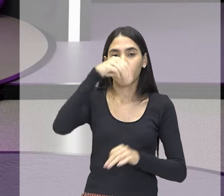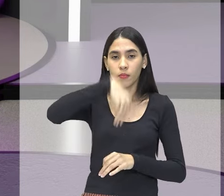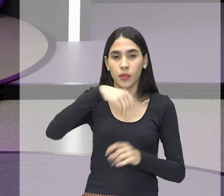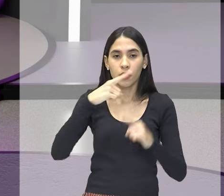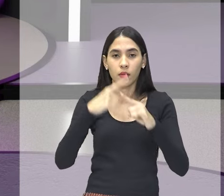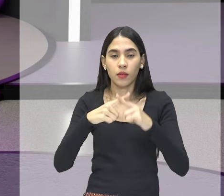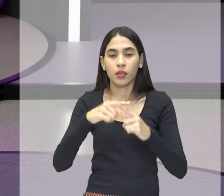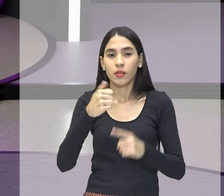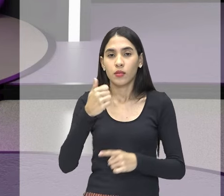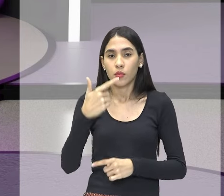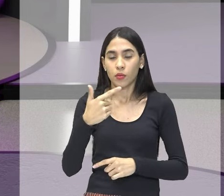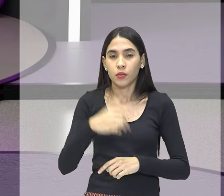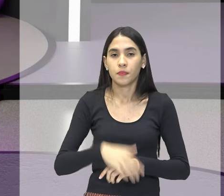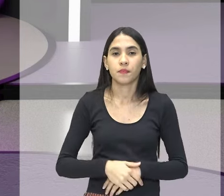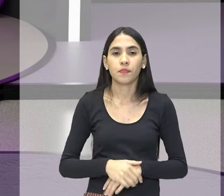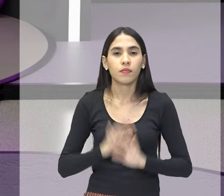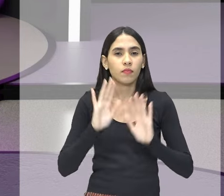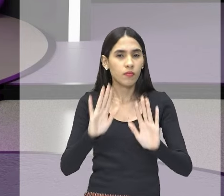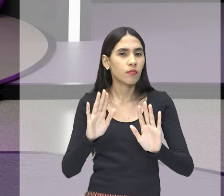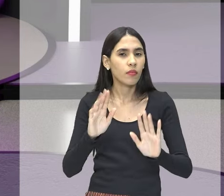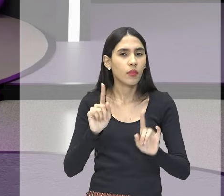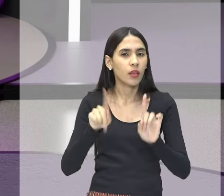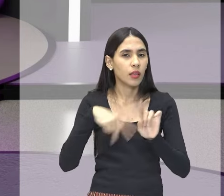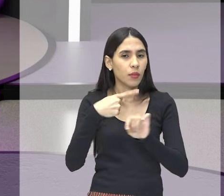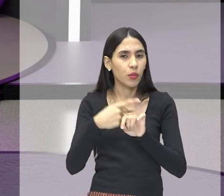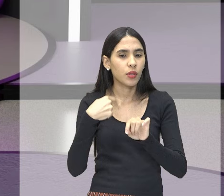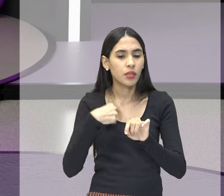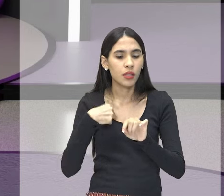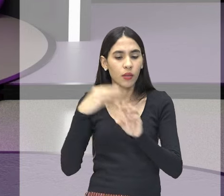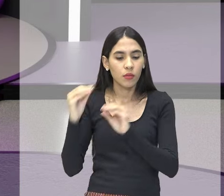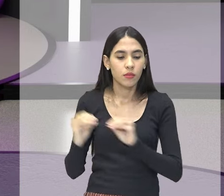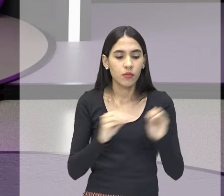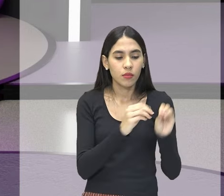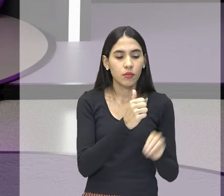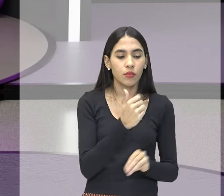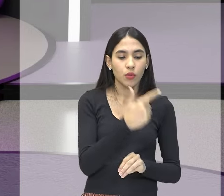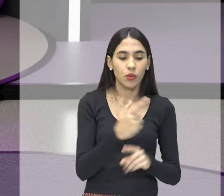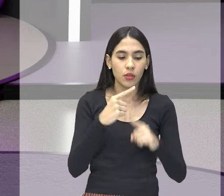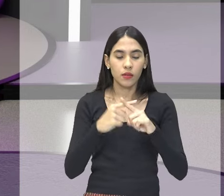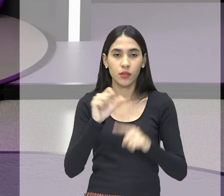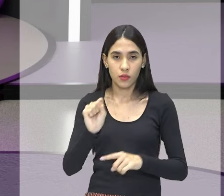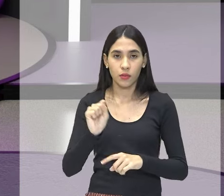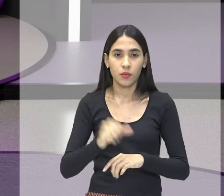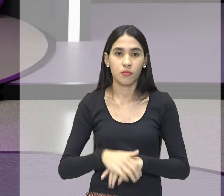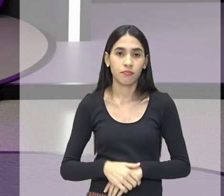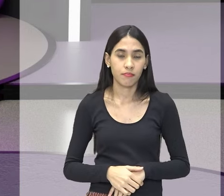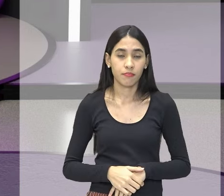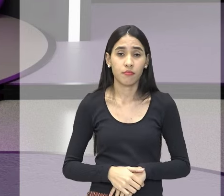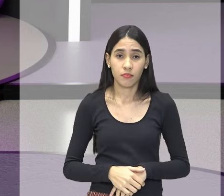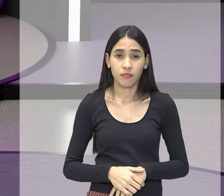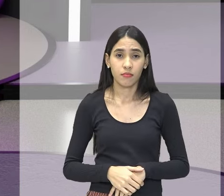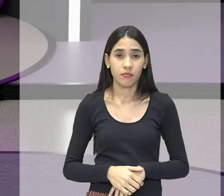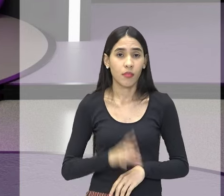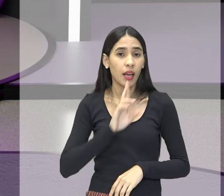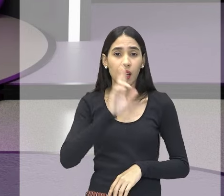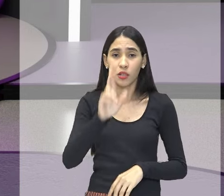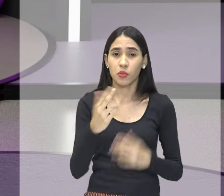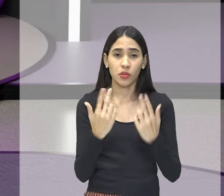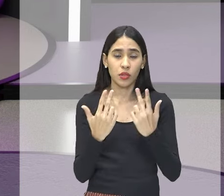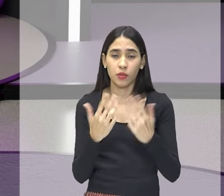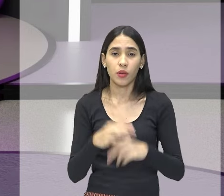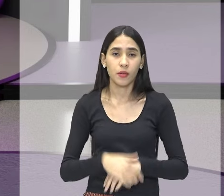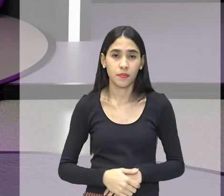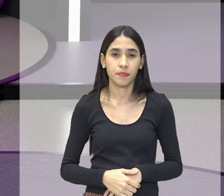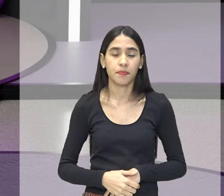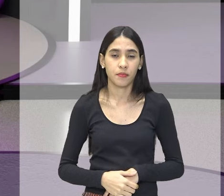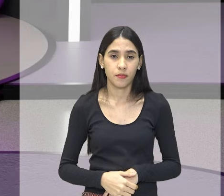multiplicado por 12 metros. Mas eu coloquei também ao lado 12 metros multiplicado por 8 metros. E ficou tudo certo, deu o